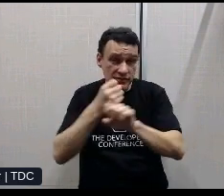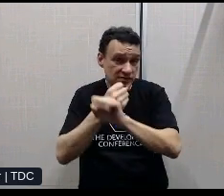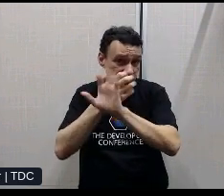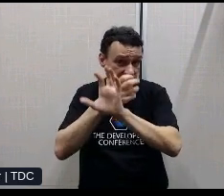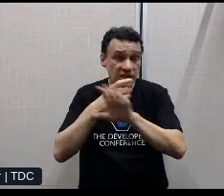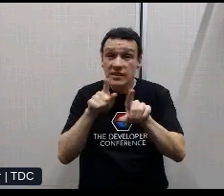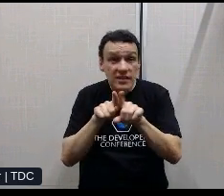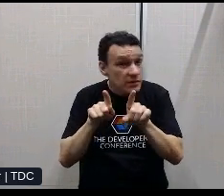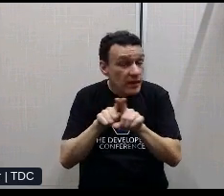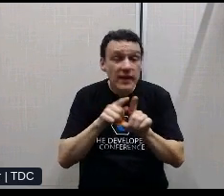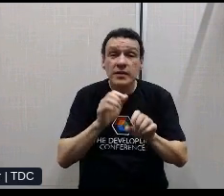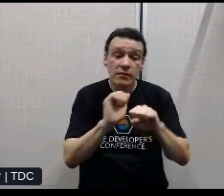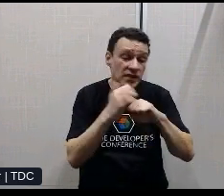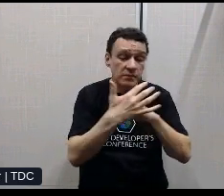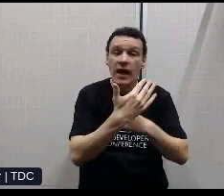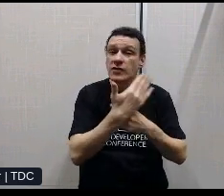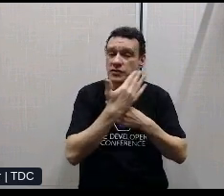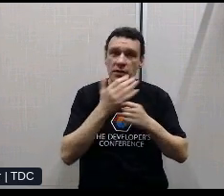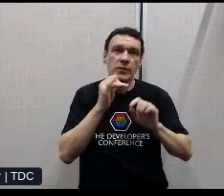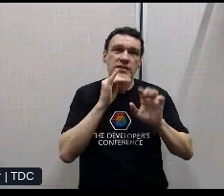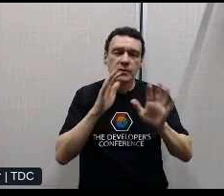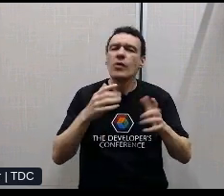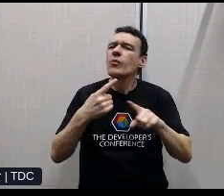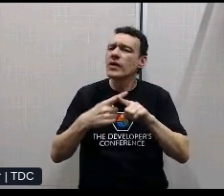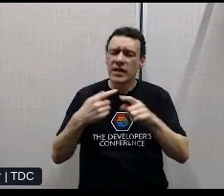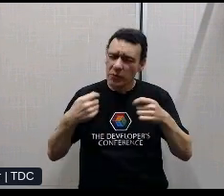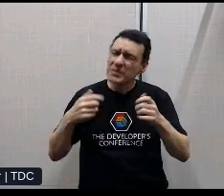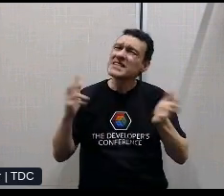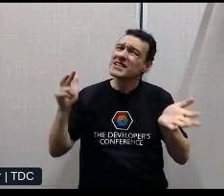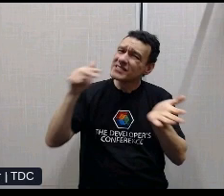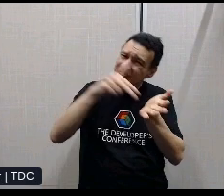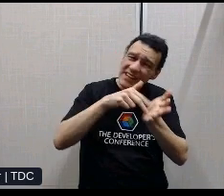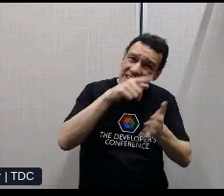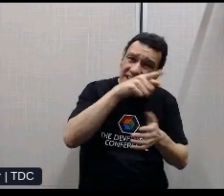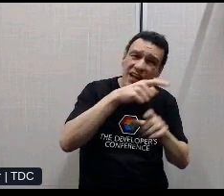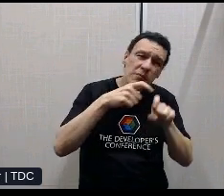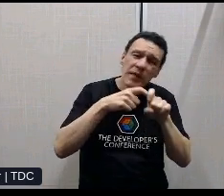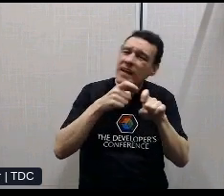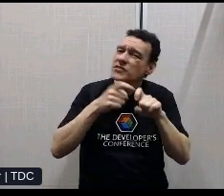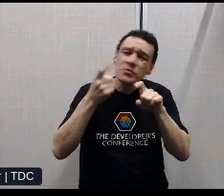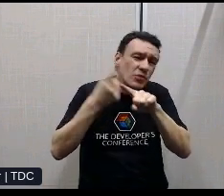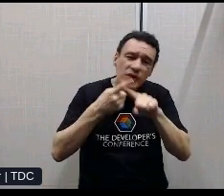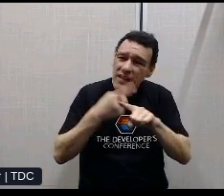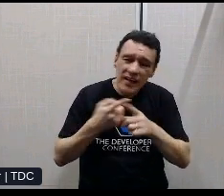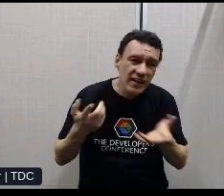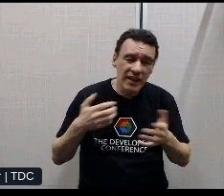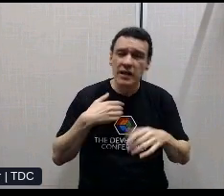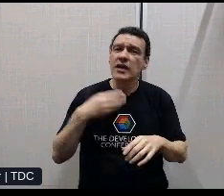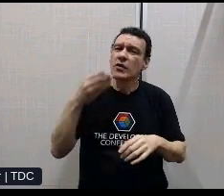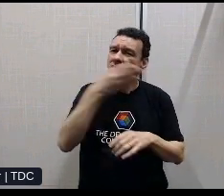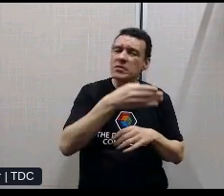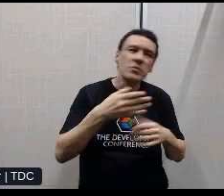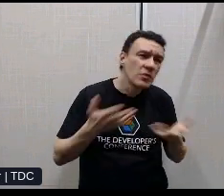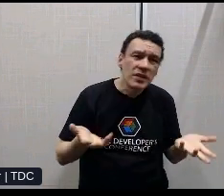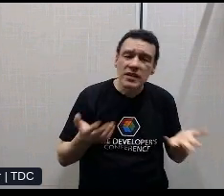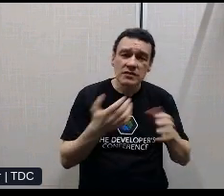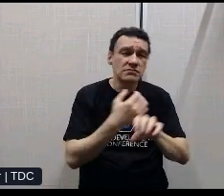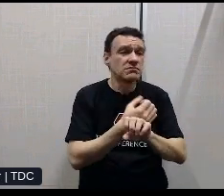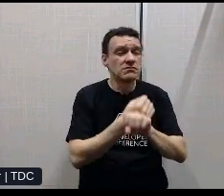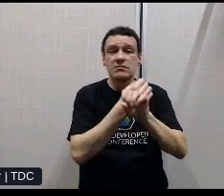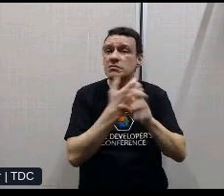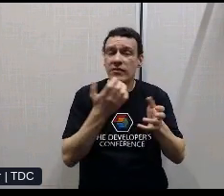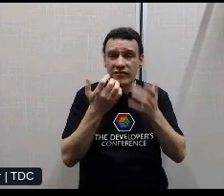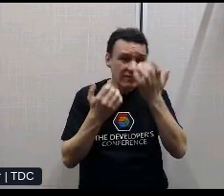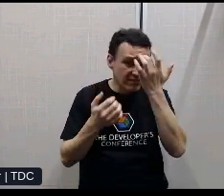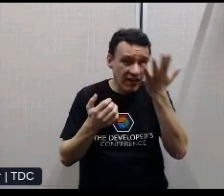que eu vou no consultório médico? Por que eu tenho que me deslocar até uma clínica para fazer um teleatendimento ou